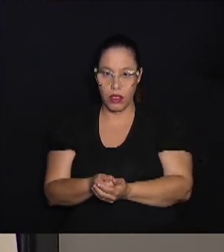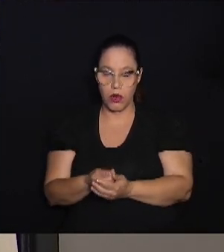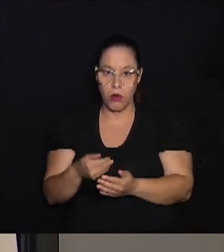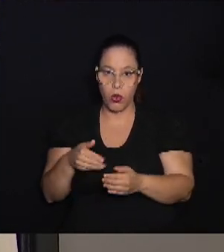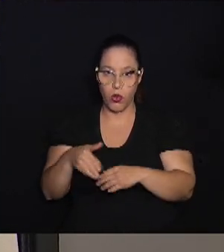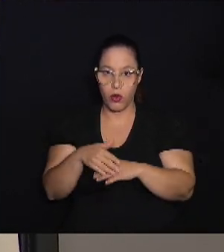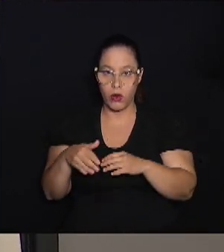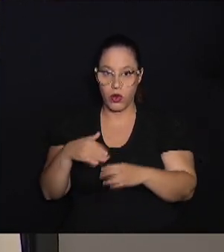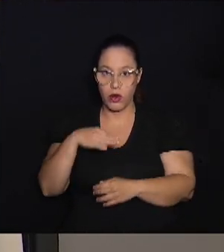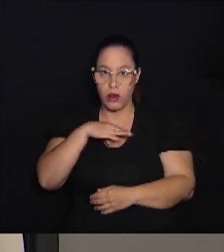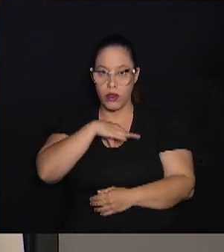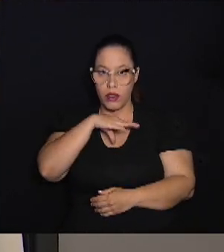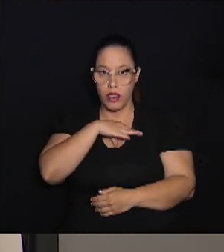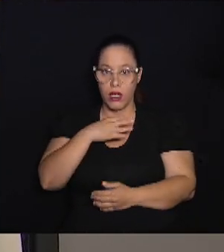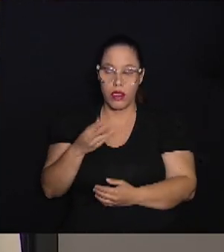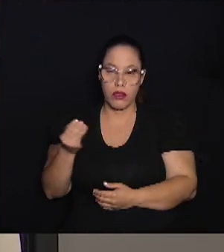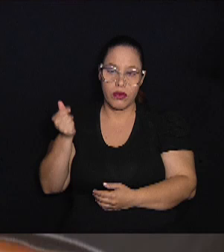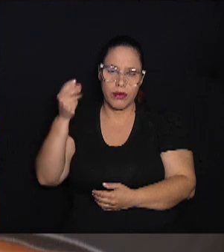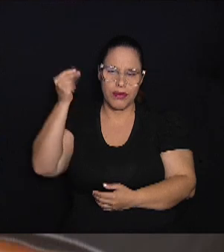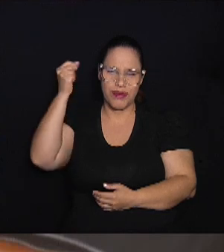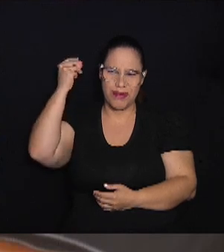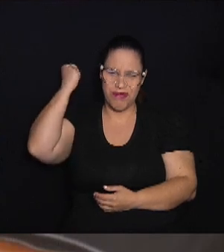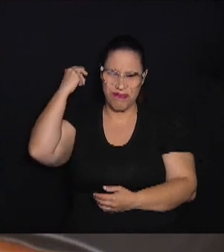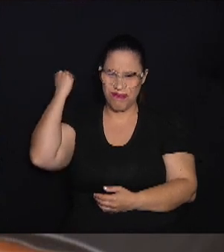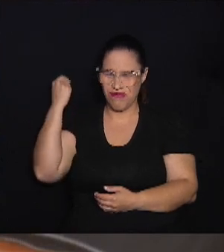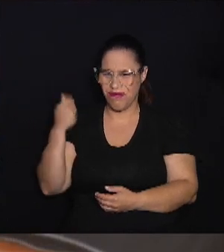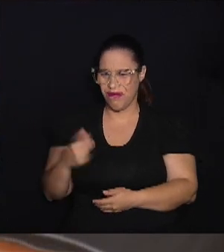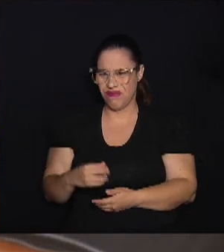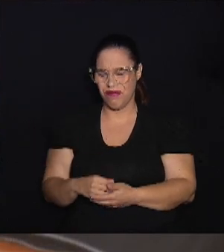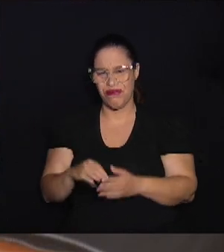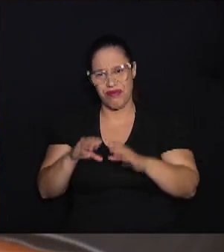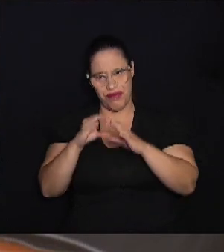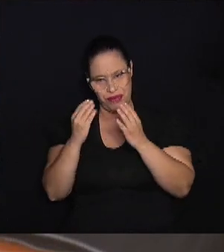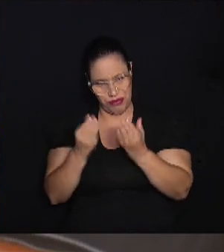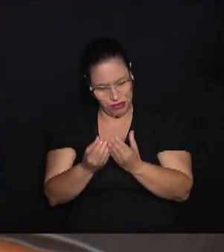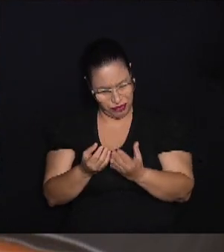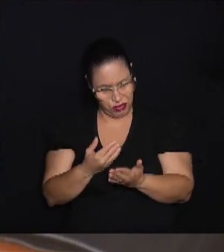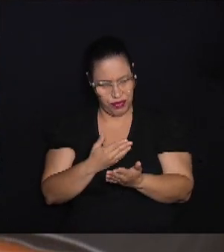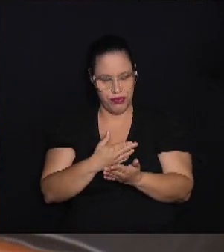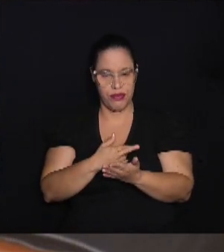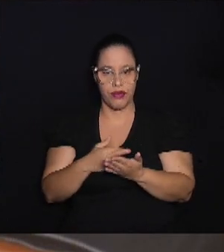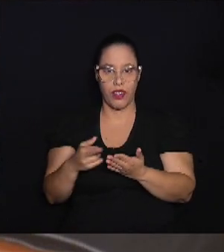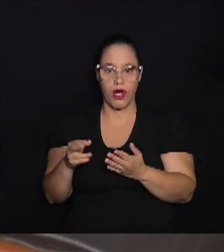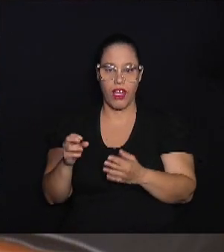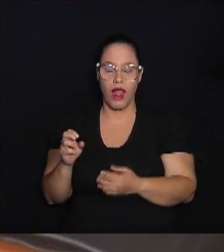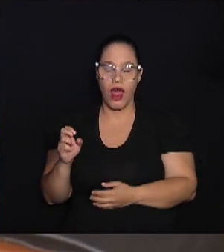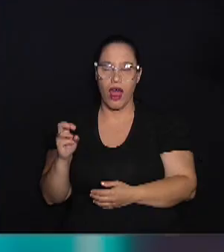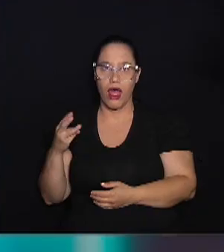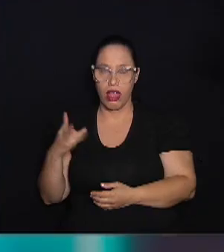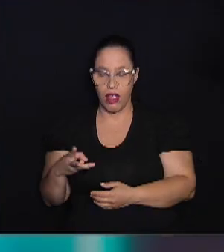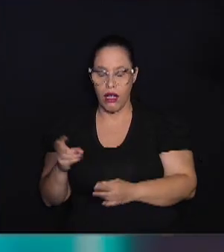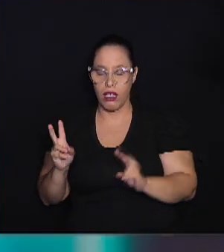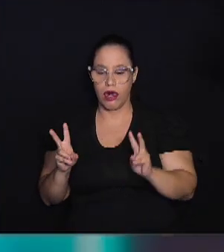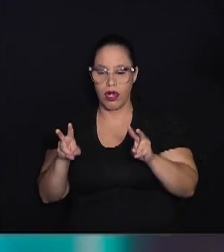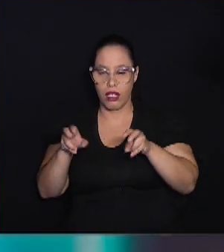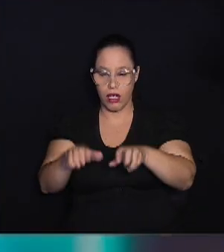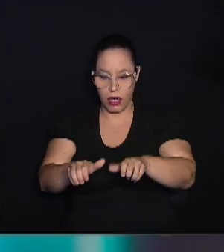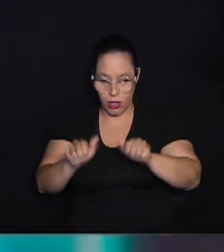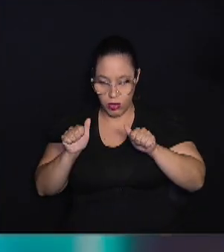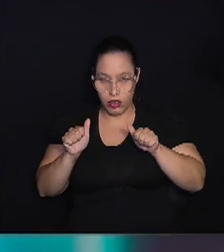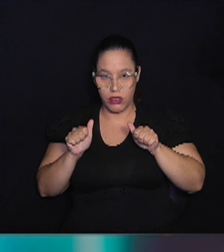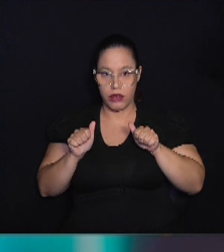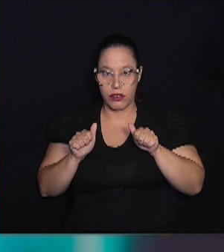aí, para resolver um problema que vem há anos. A comissão também realizou 3 audiências públicas. Uma delas foi